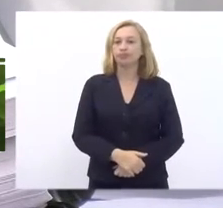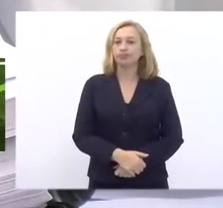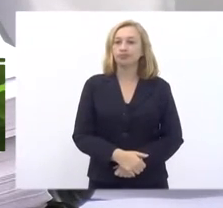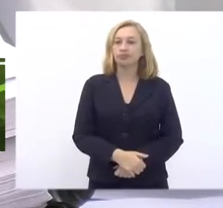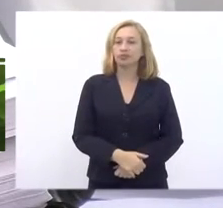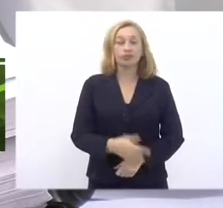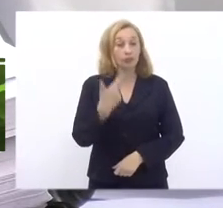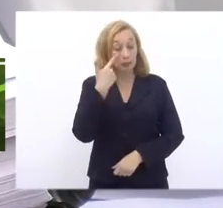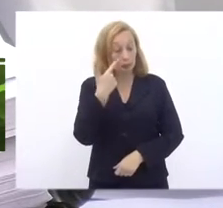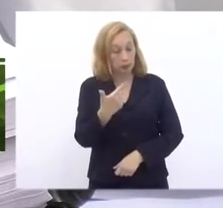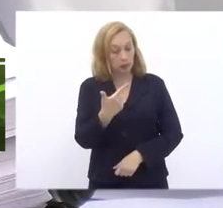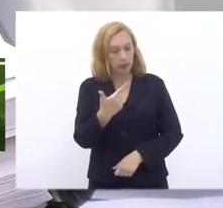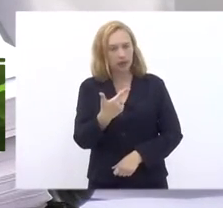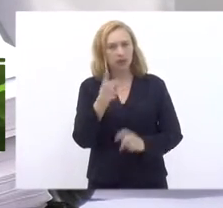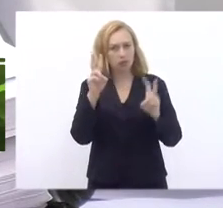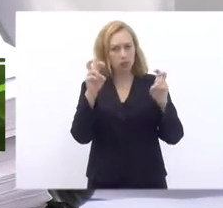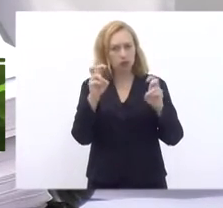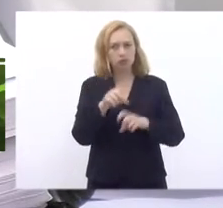e vimos aqui a seguinte questão.